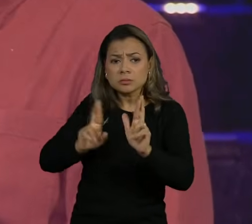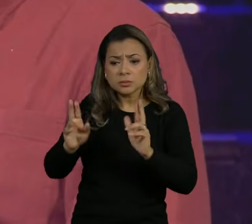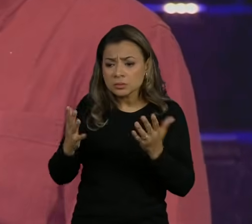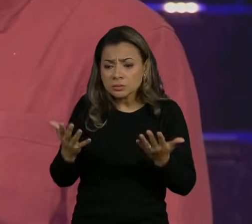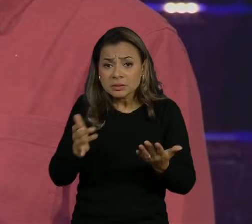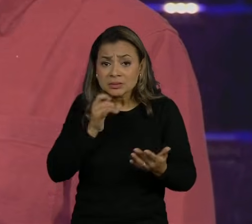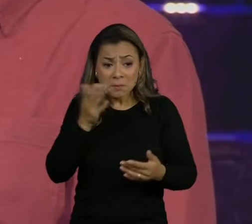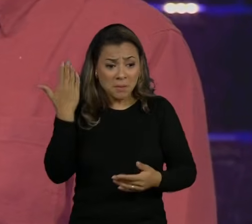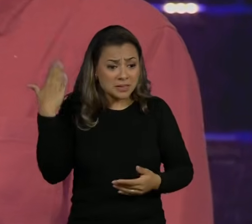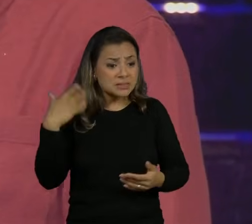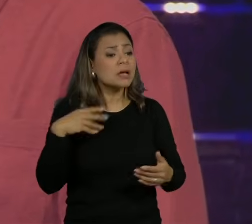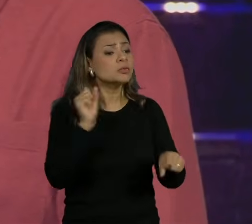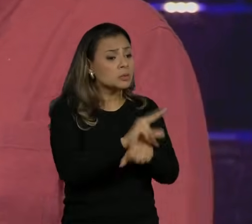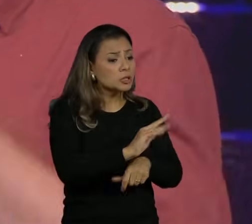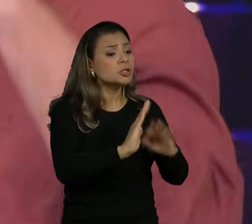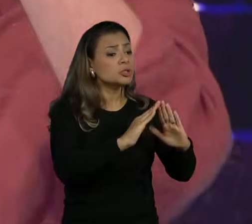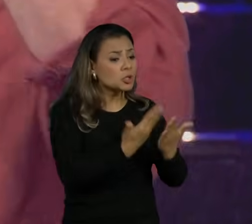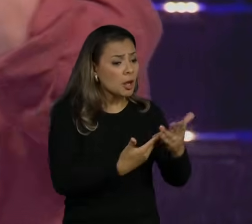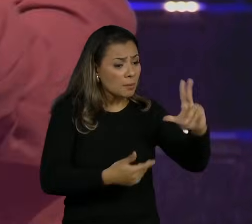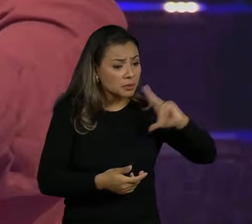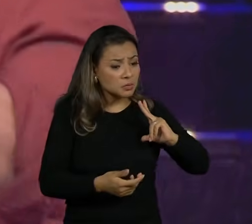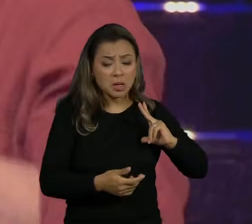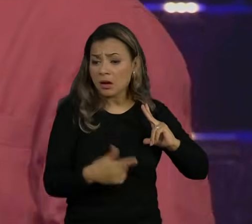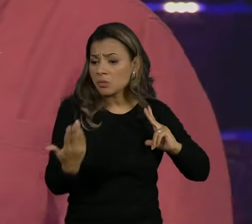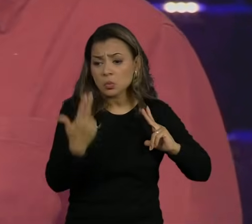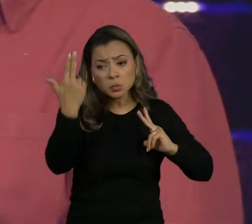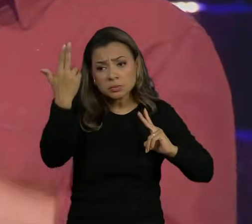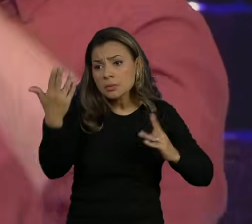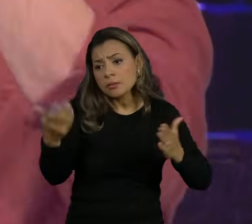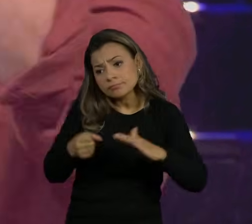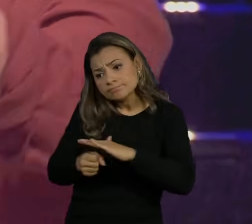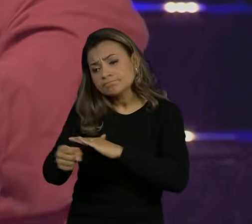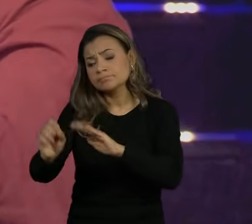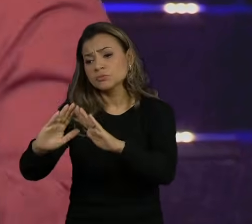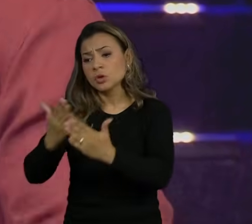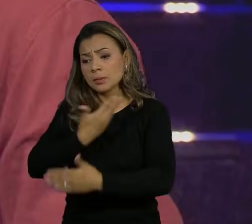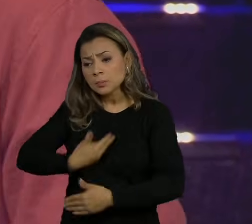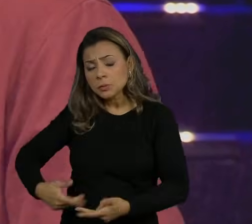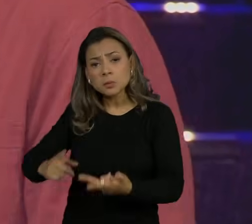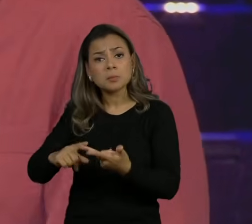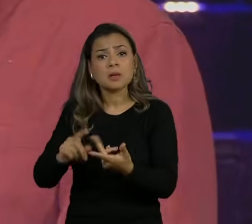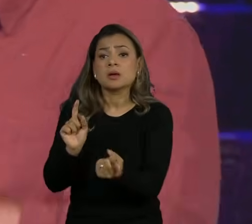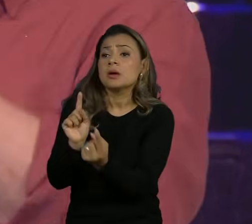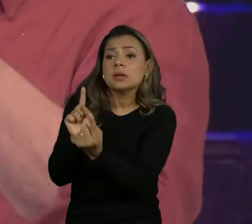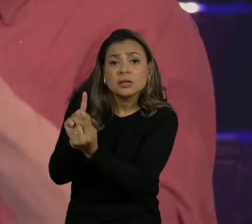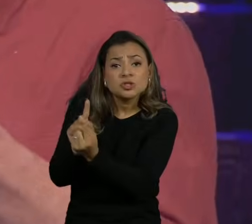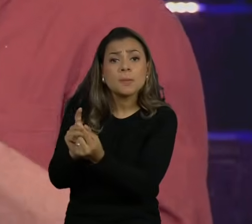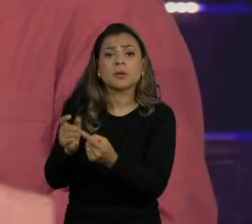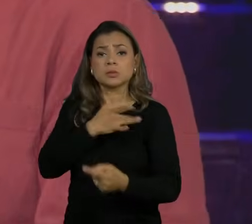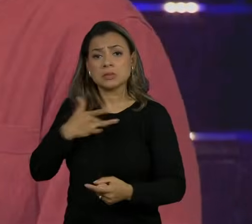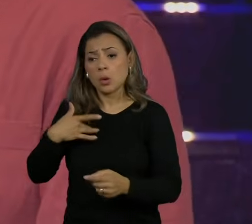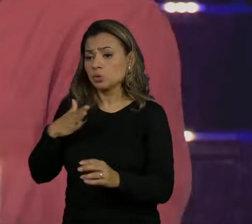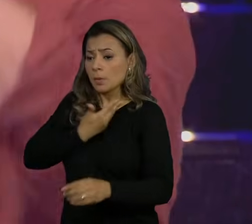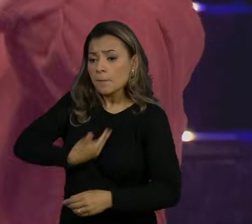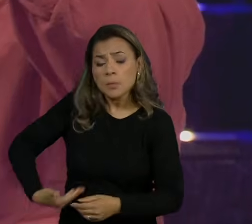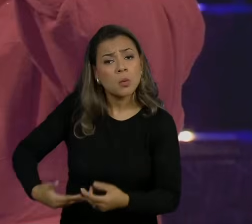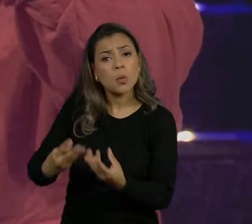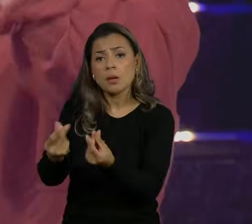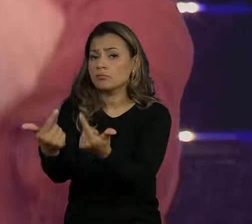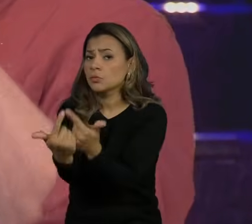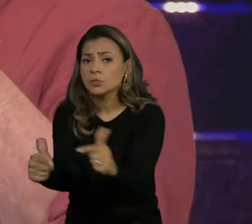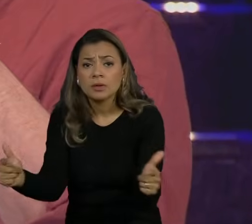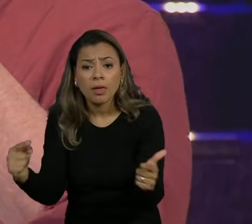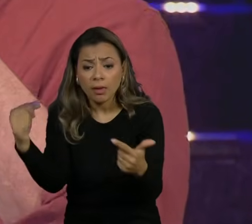filho na escola privada, não ter acesso à cultura, não ter acesso à saúde de qualidade, etc, etc. Né? Então